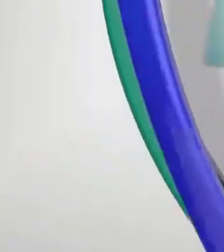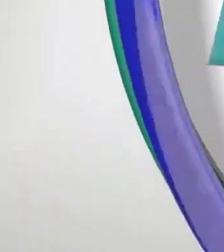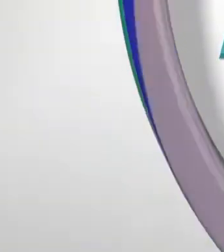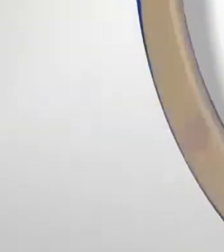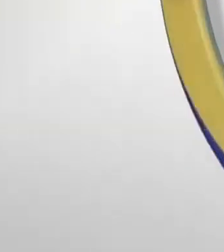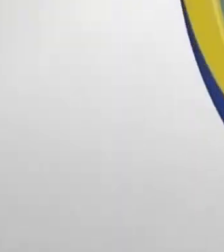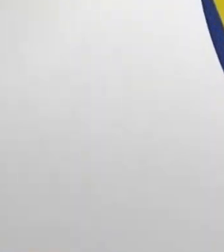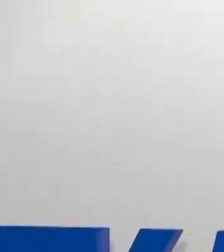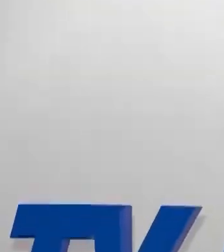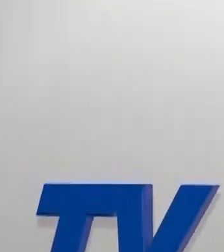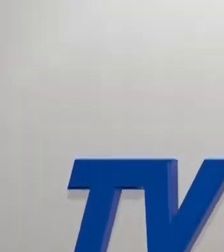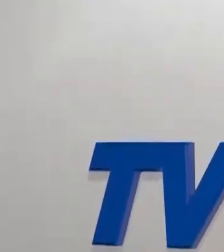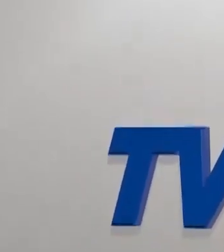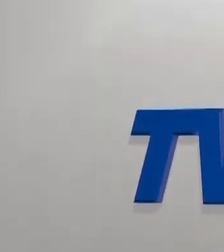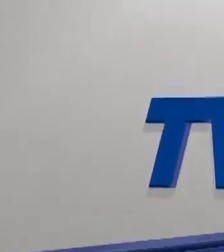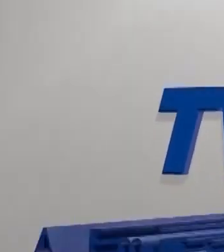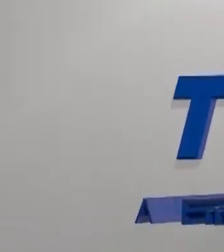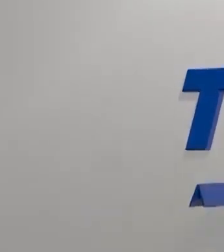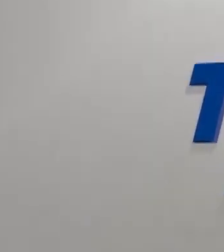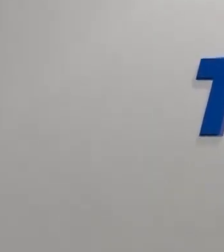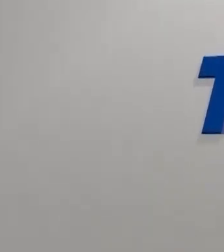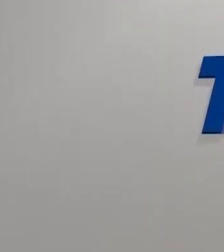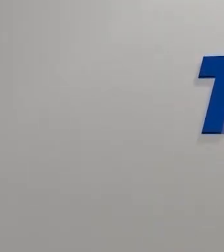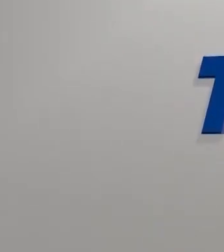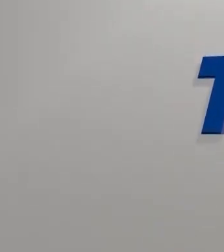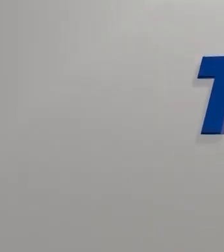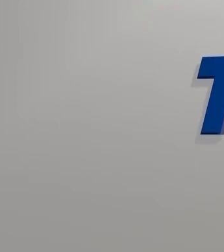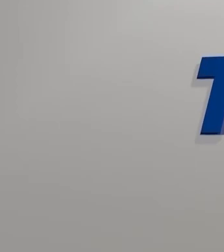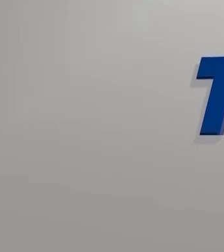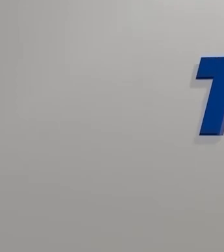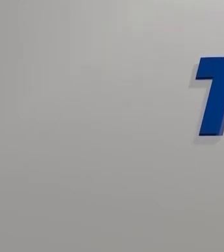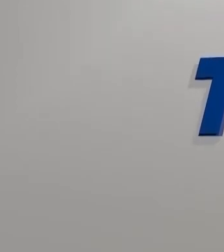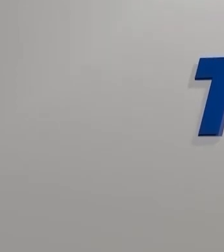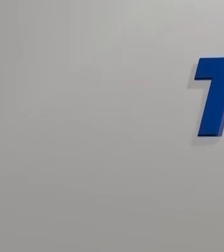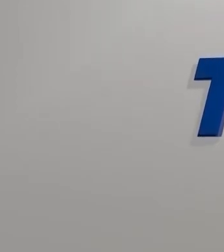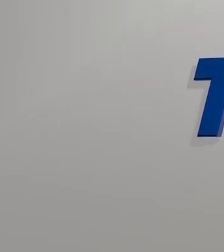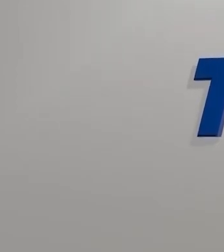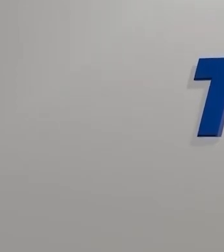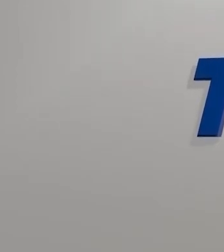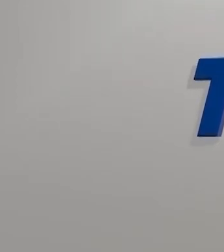TV Fortaleza, a emissora da Casa do Povo.